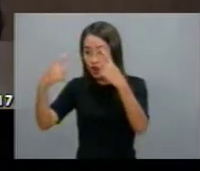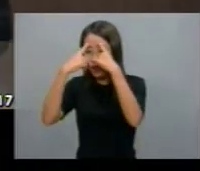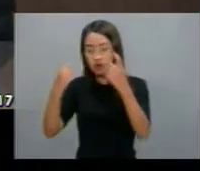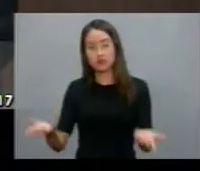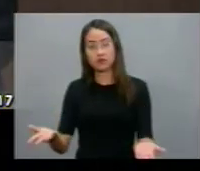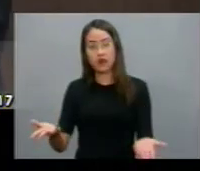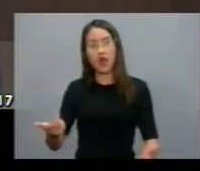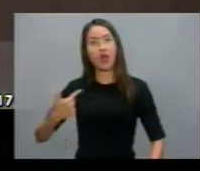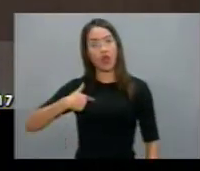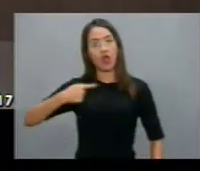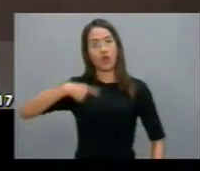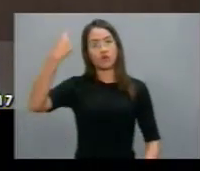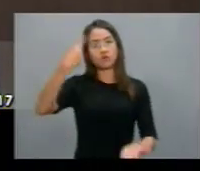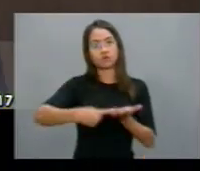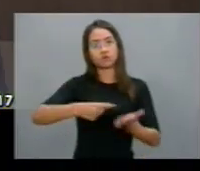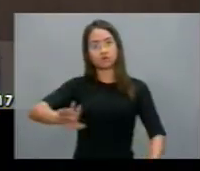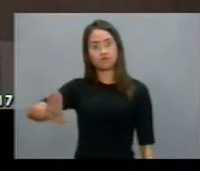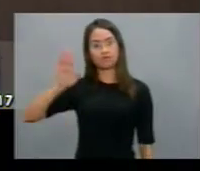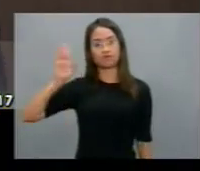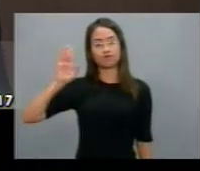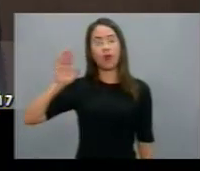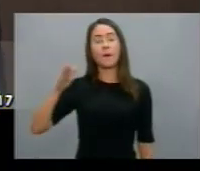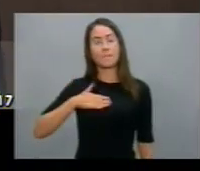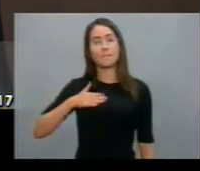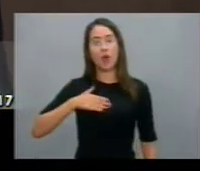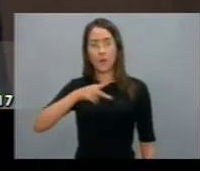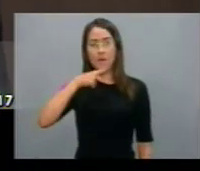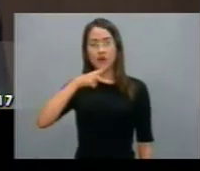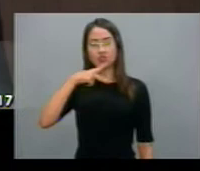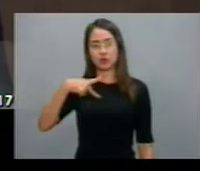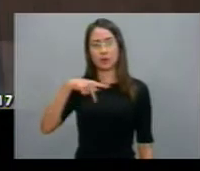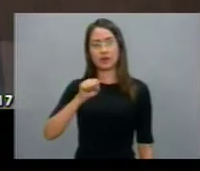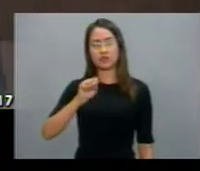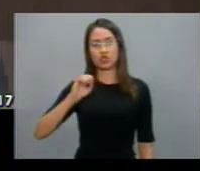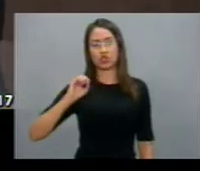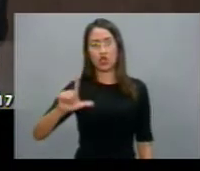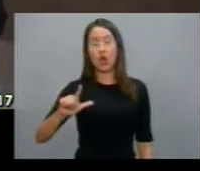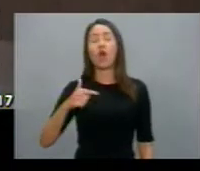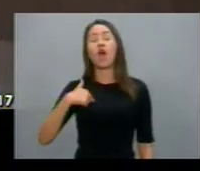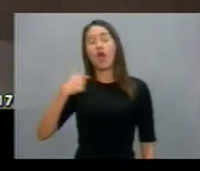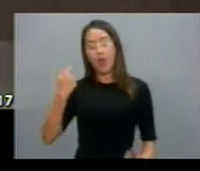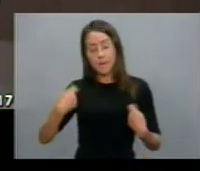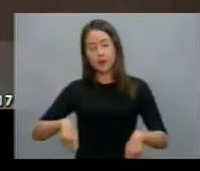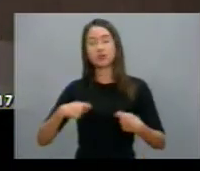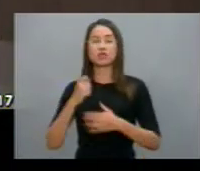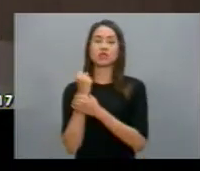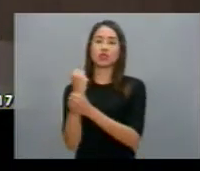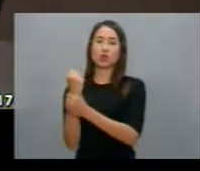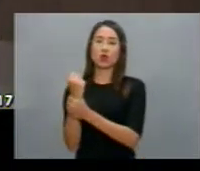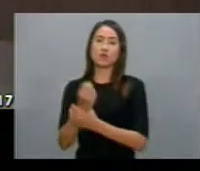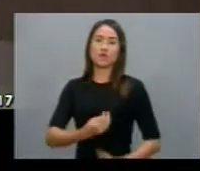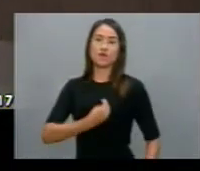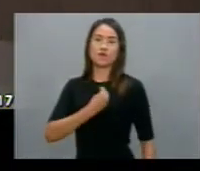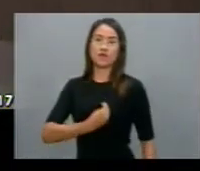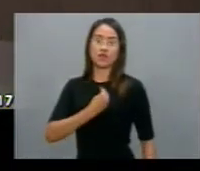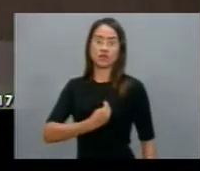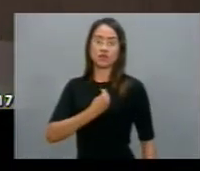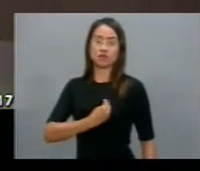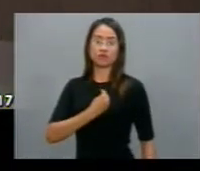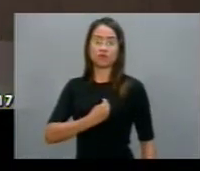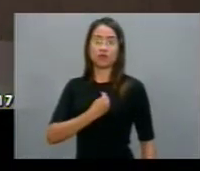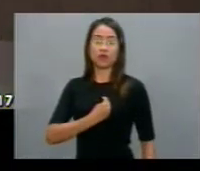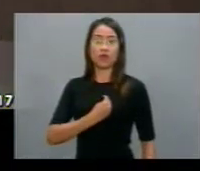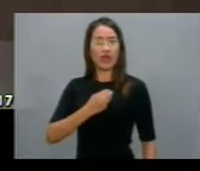partido, em especial, com o direito humano, à segurança, à vida, à proteção, a uma vida sem violência, a cobrar uma segurança que